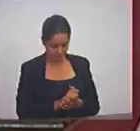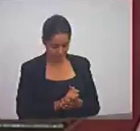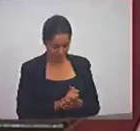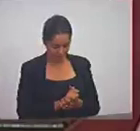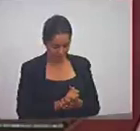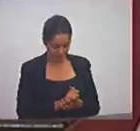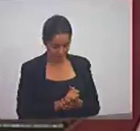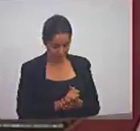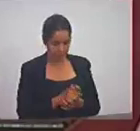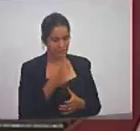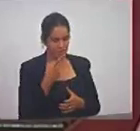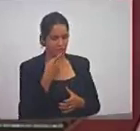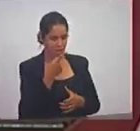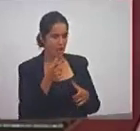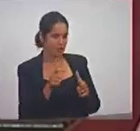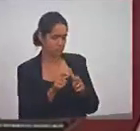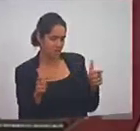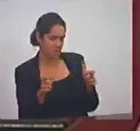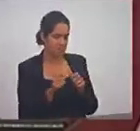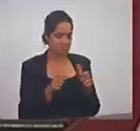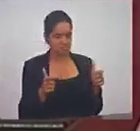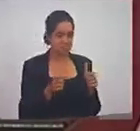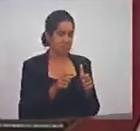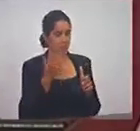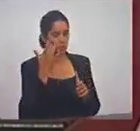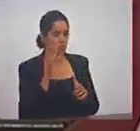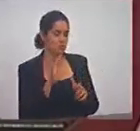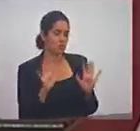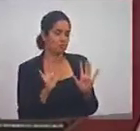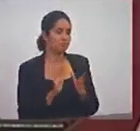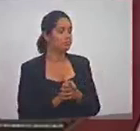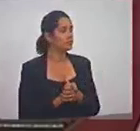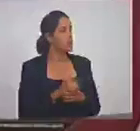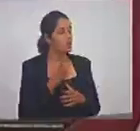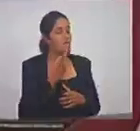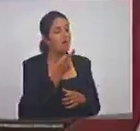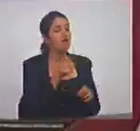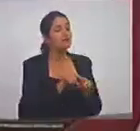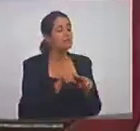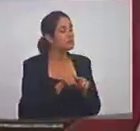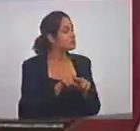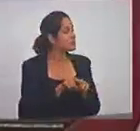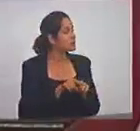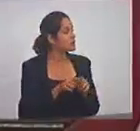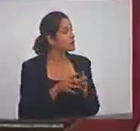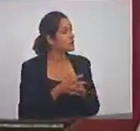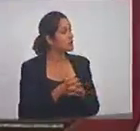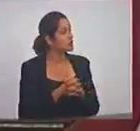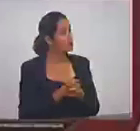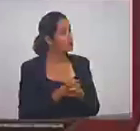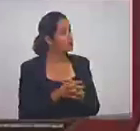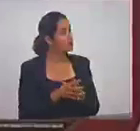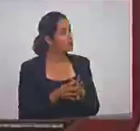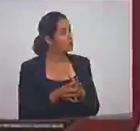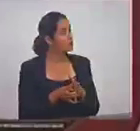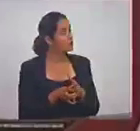Já falaram aqui de tamanho digno dela. Eu acrescento também, viu, presidente, que Vossa Excelência, eu sugiro, acrescento, do jeito que o senhor